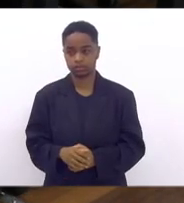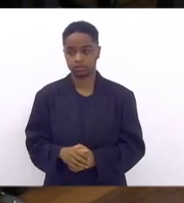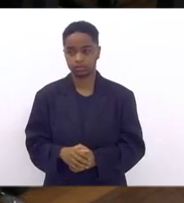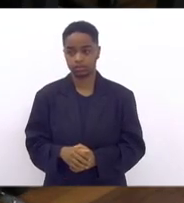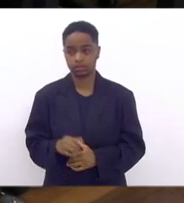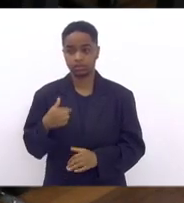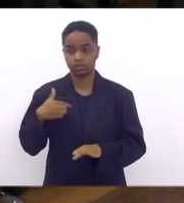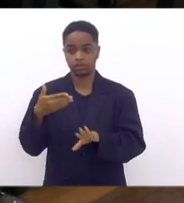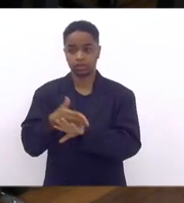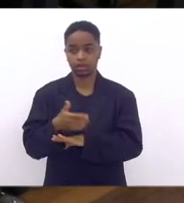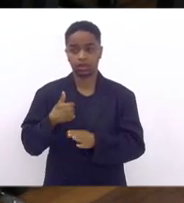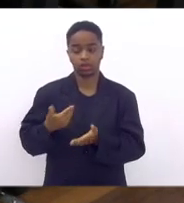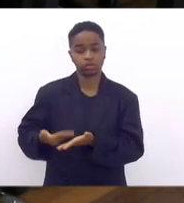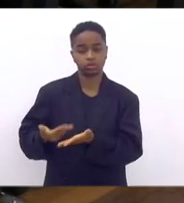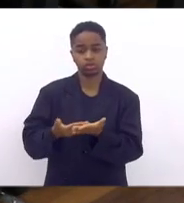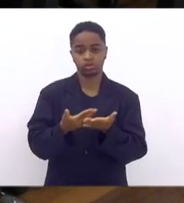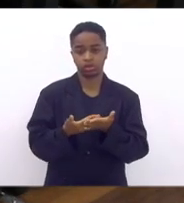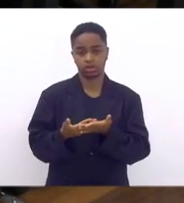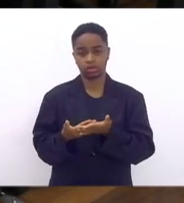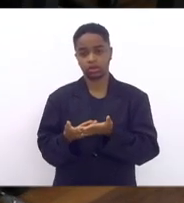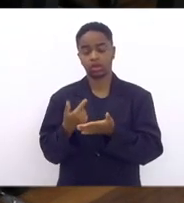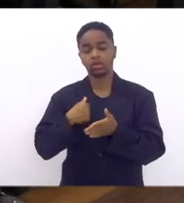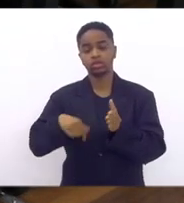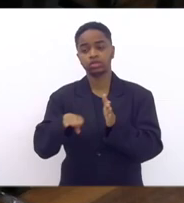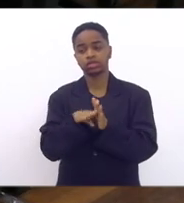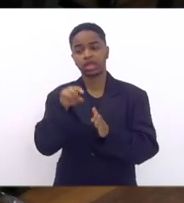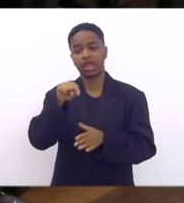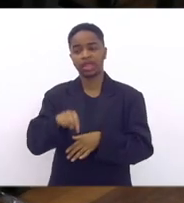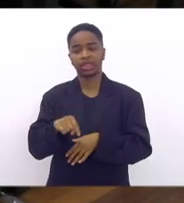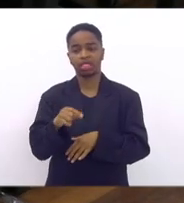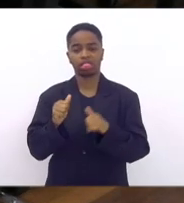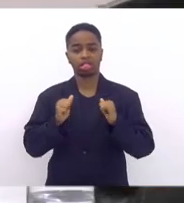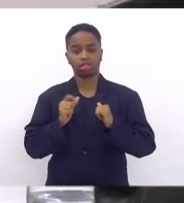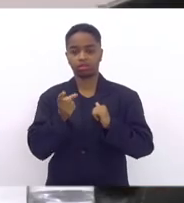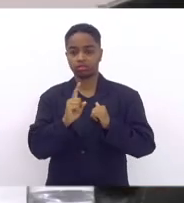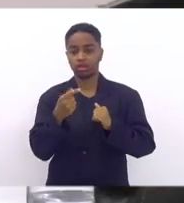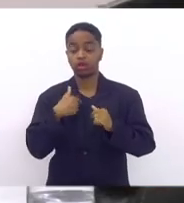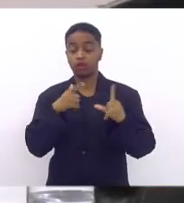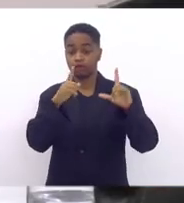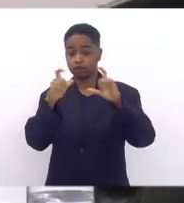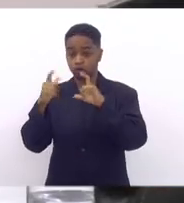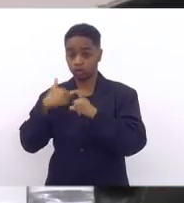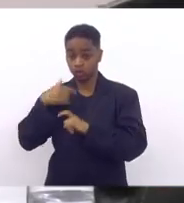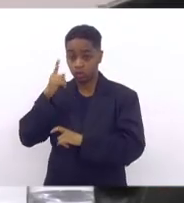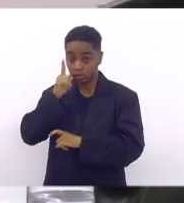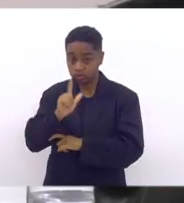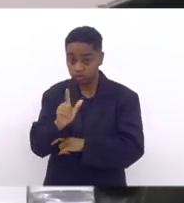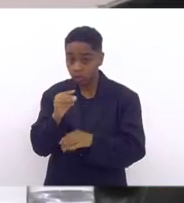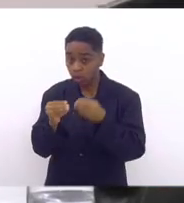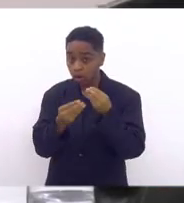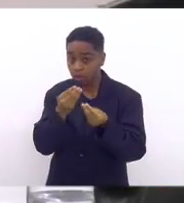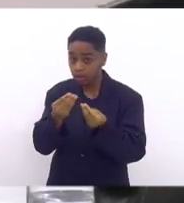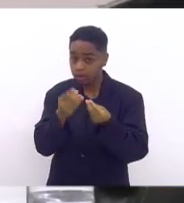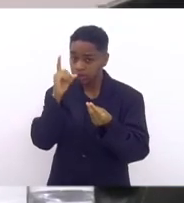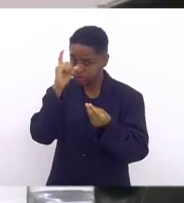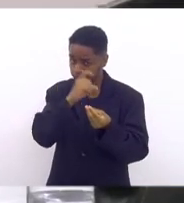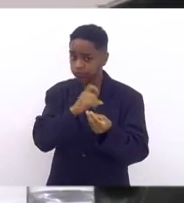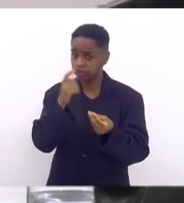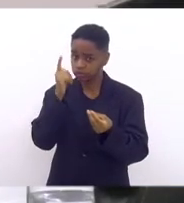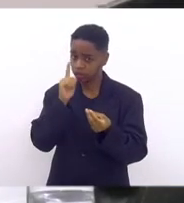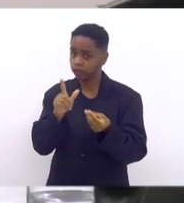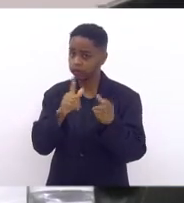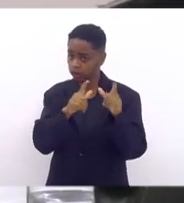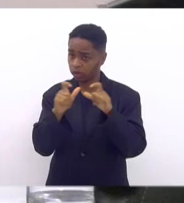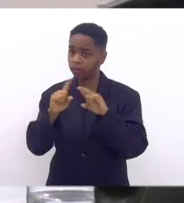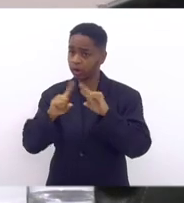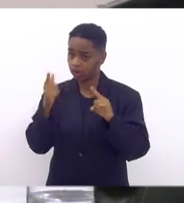CPI tô estudando não vem para essa CPI de mão vazia não essas f fez que eu consegui foi difícil de conseguir essas fotografias